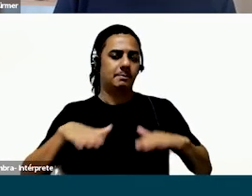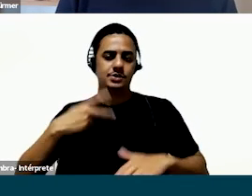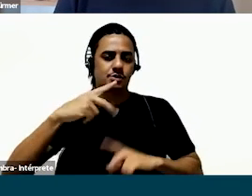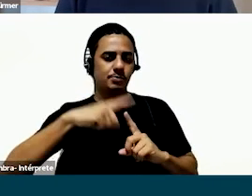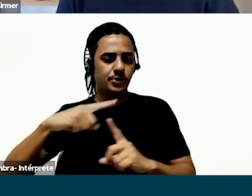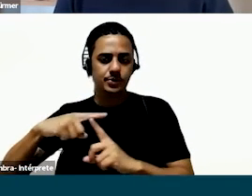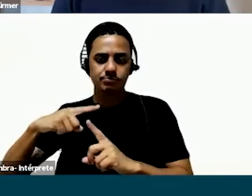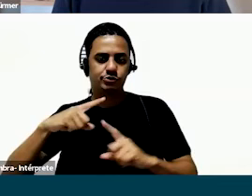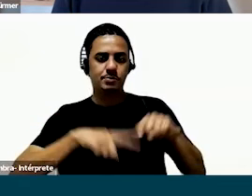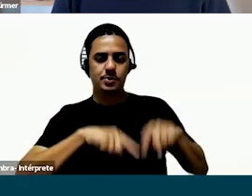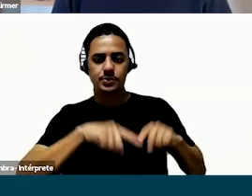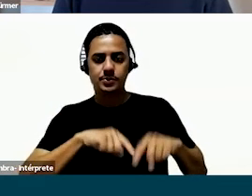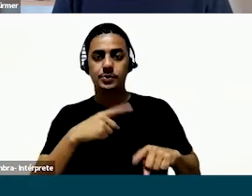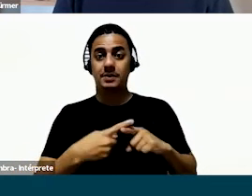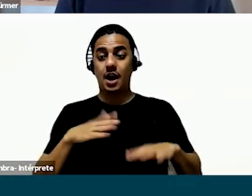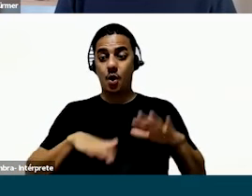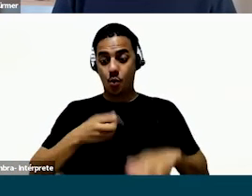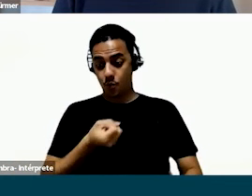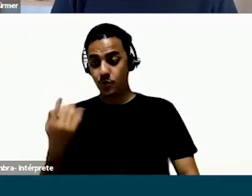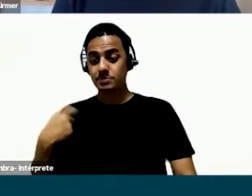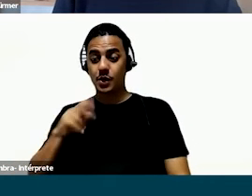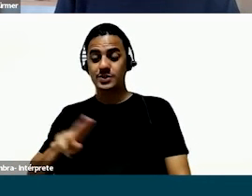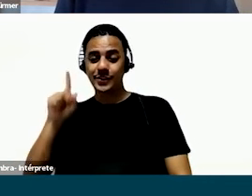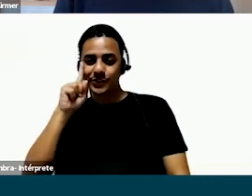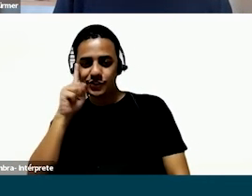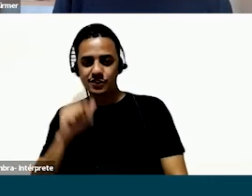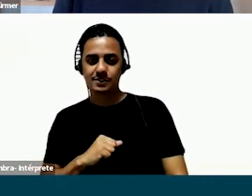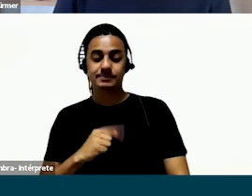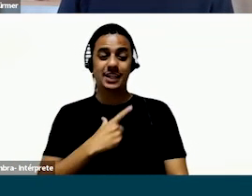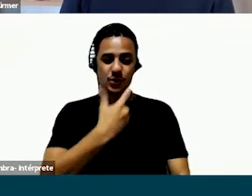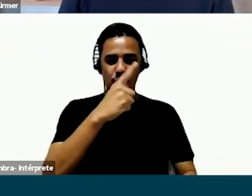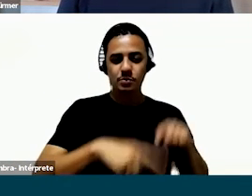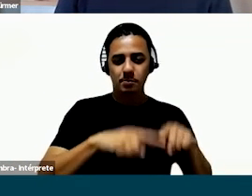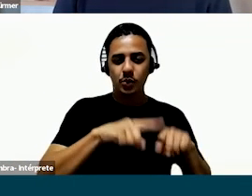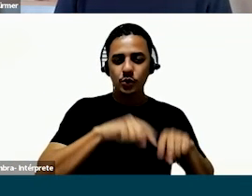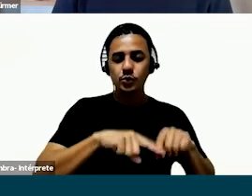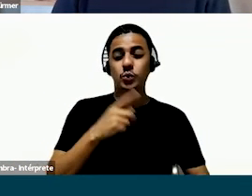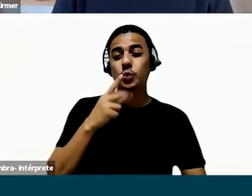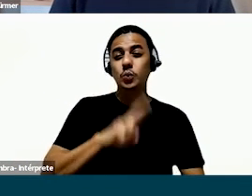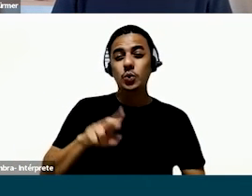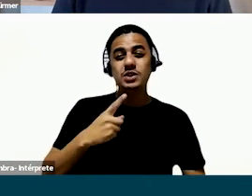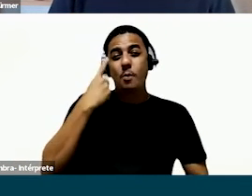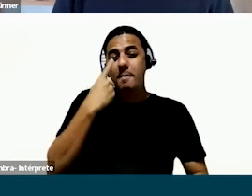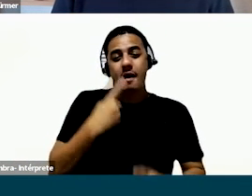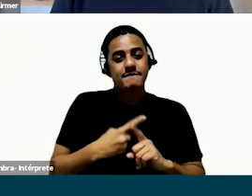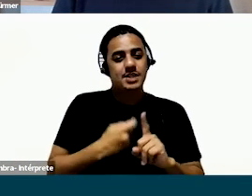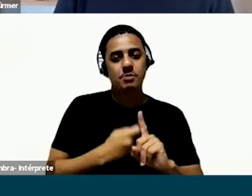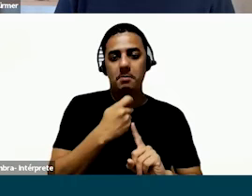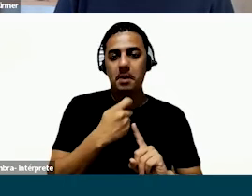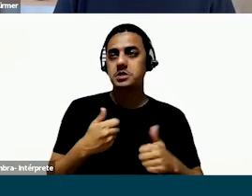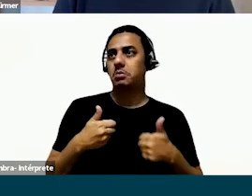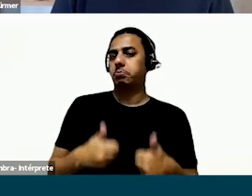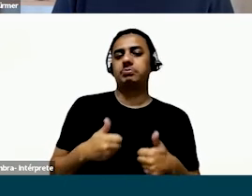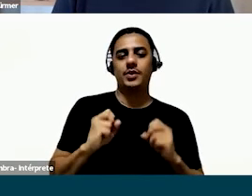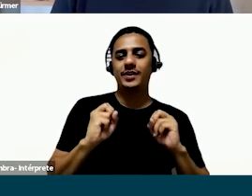de acordo com o produto. Tem produto que pressupõe um caso de uso diário, por exemplo. Tem produto que, se o usuário usar uma vez por mês, ele já está conseguindo extrair